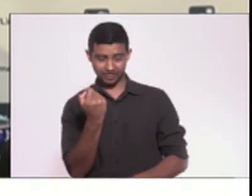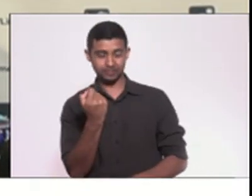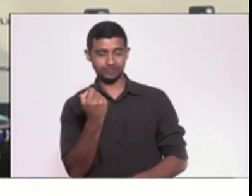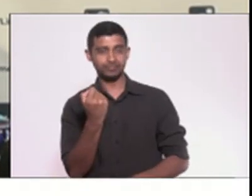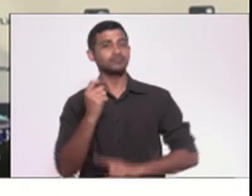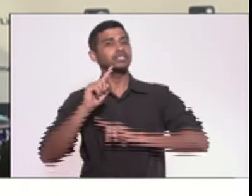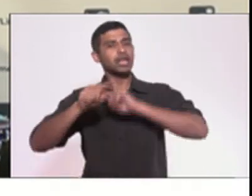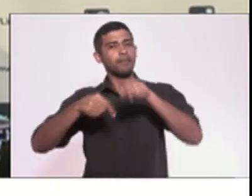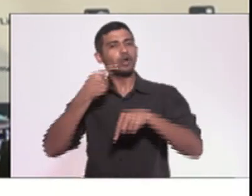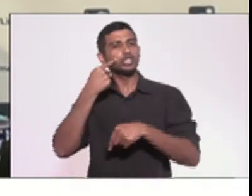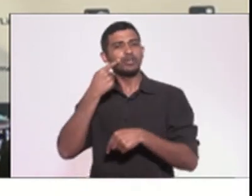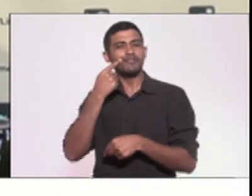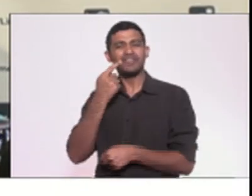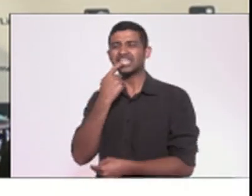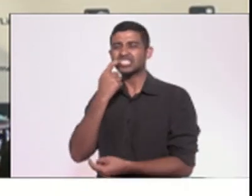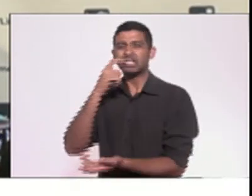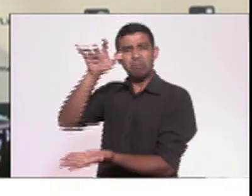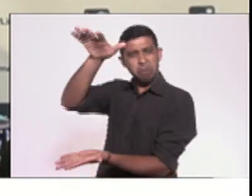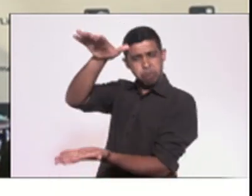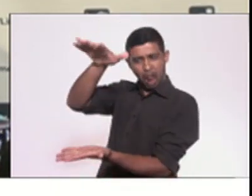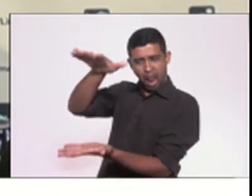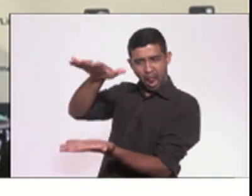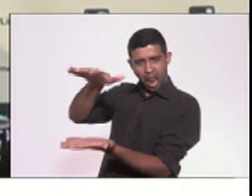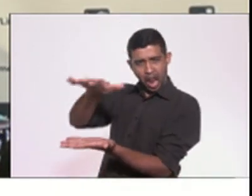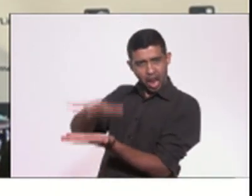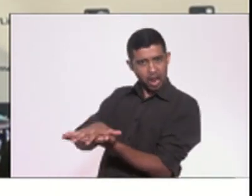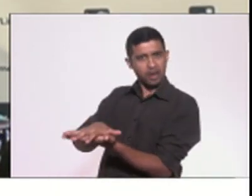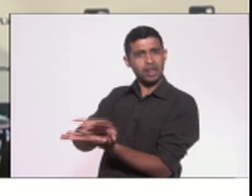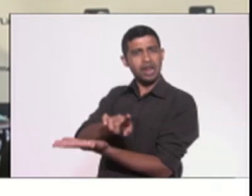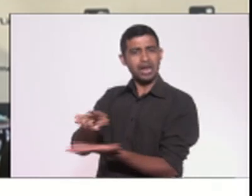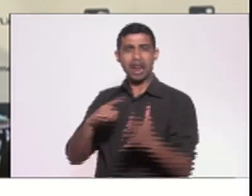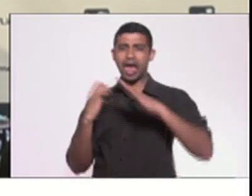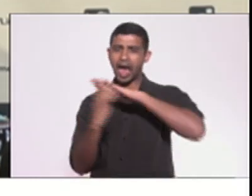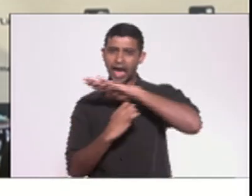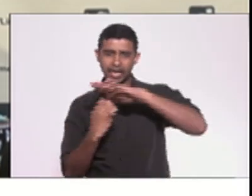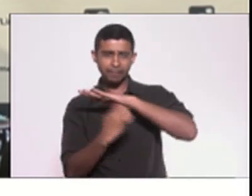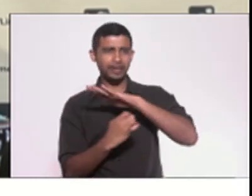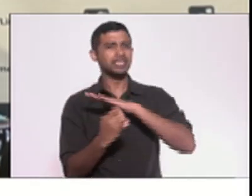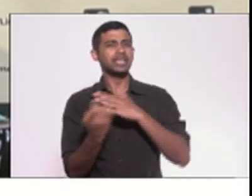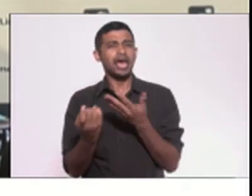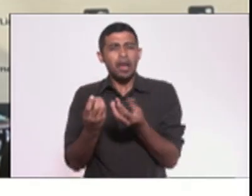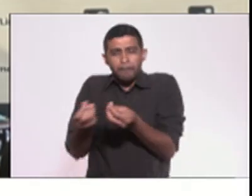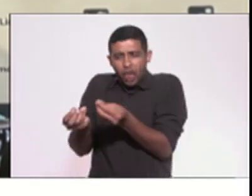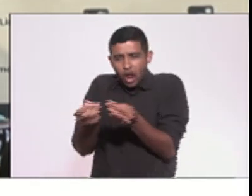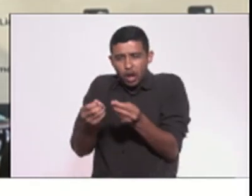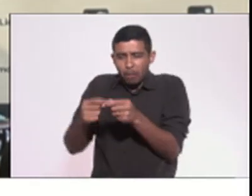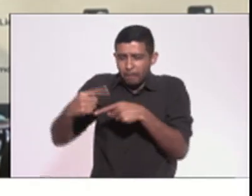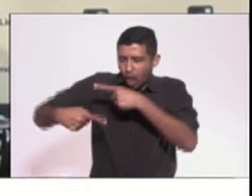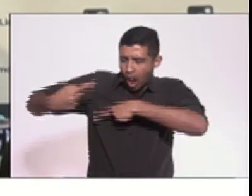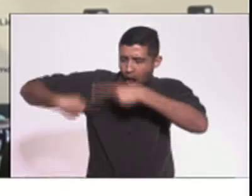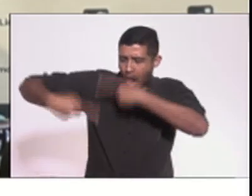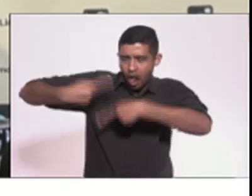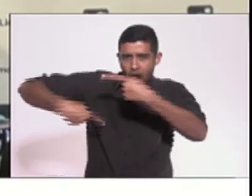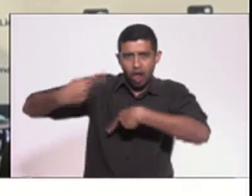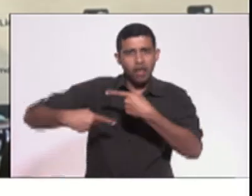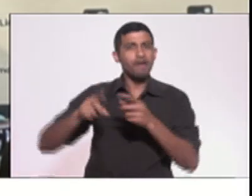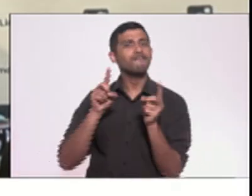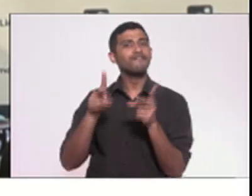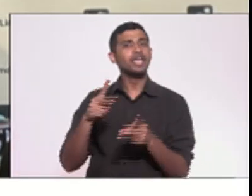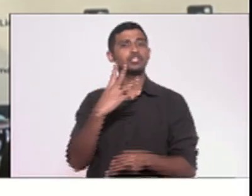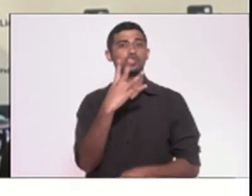de prensado. E aí a empresa beneficiadora vai triturar isso, vai fazer a seleção e vai vender por R$